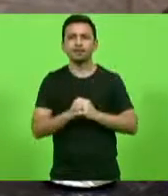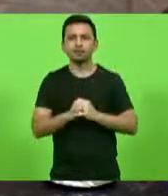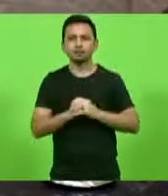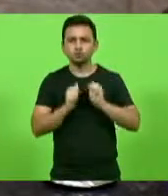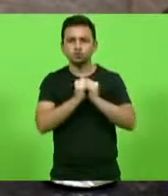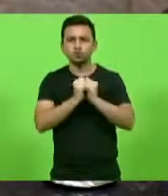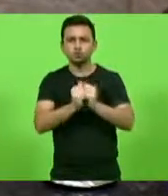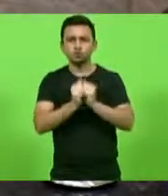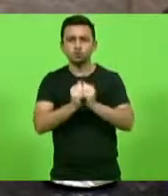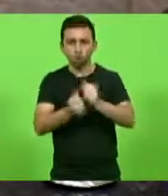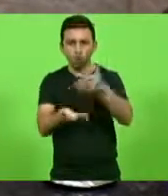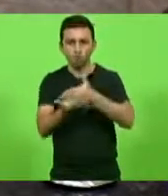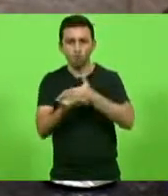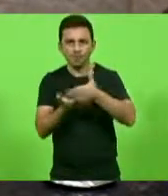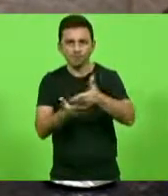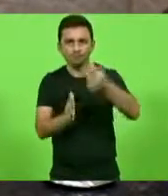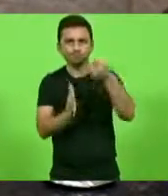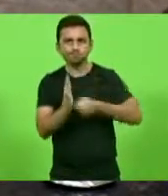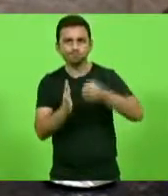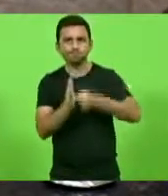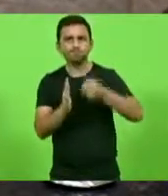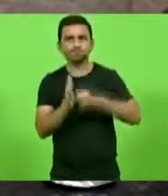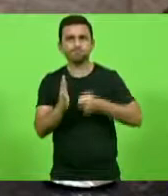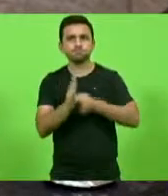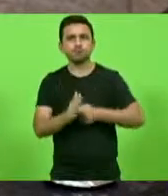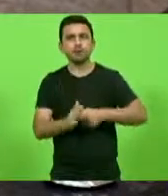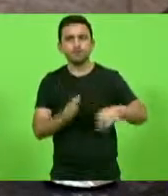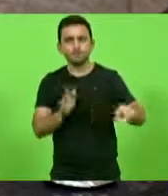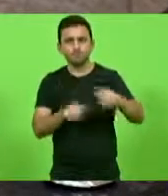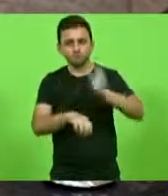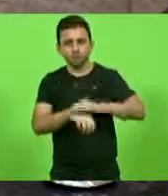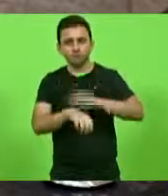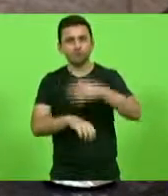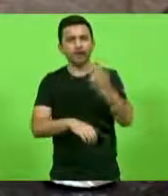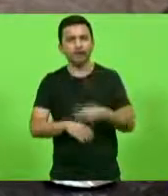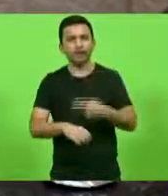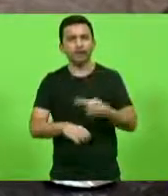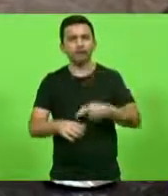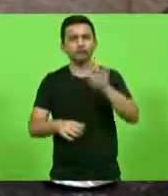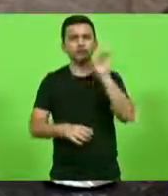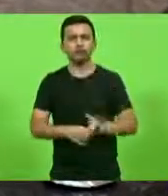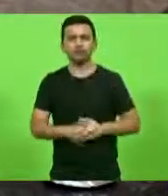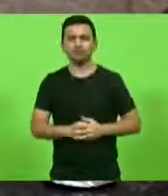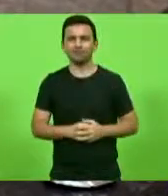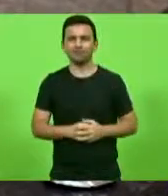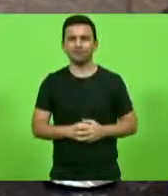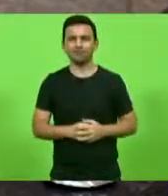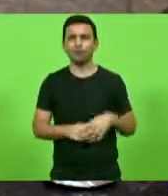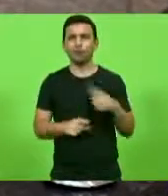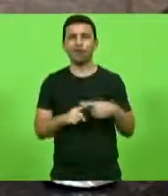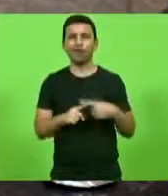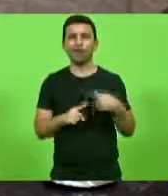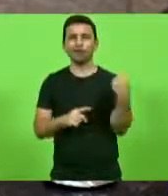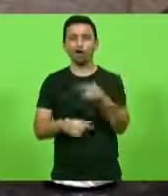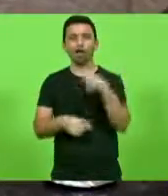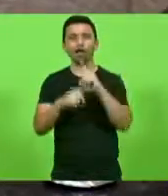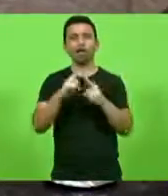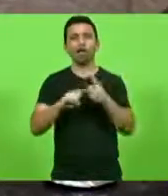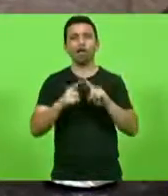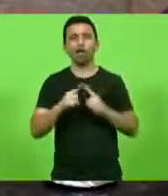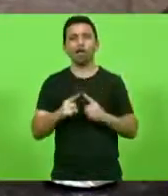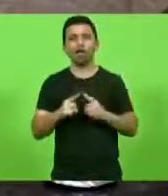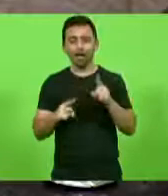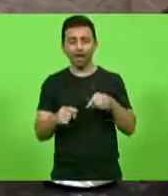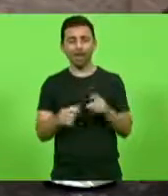e começamos a exigir o que é nosso por direito. Porque não, senhores, o que nós estamos fazendo aqui é abrindo um